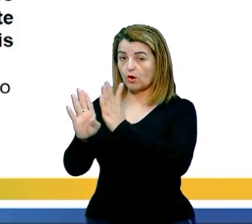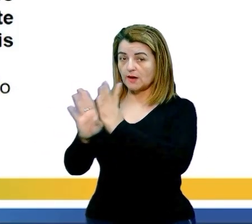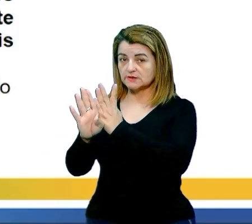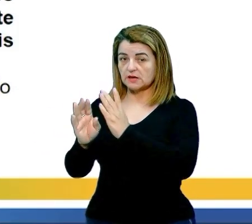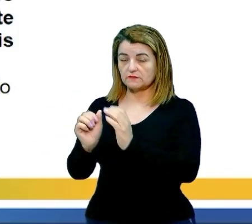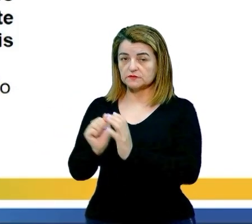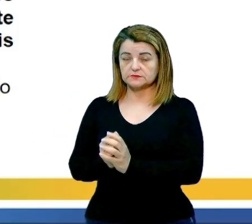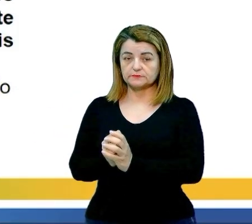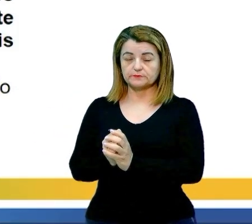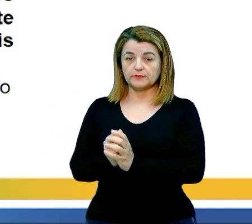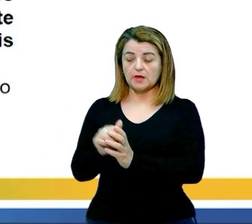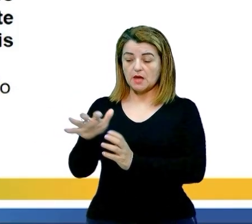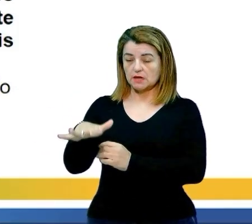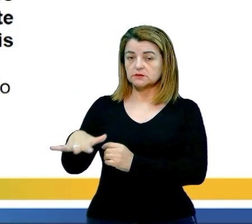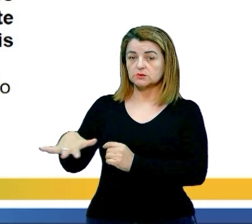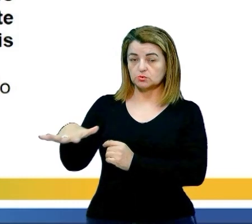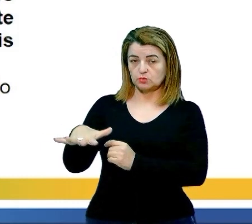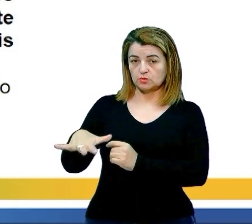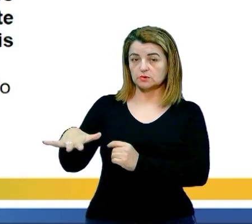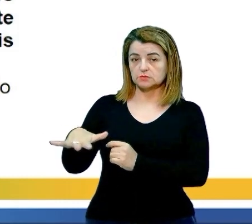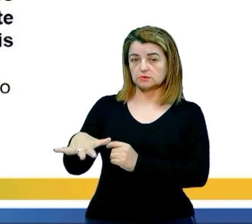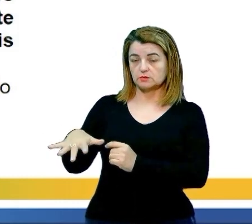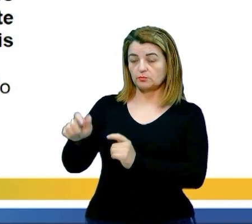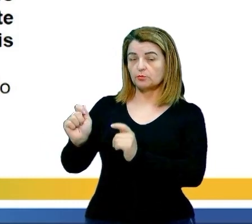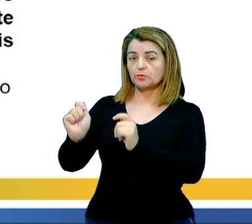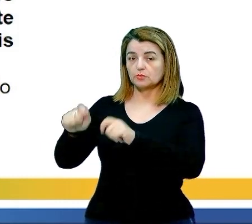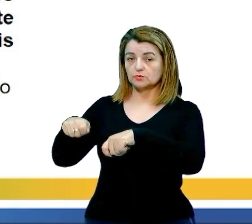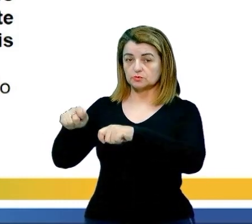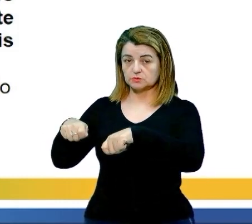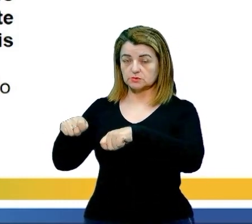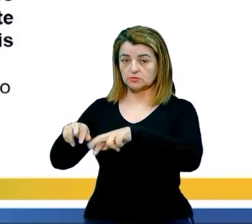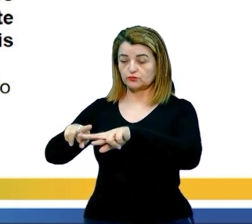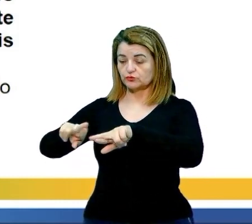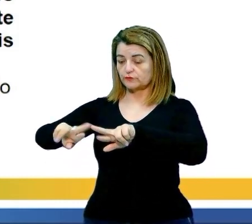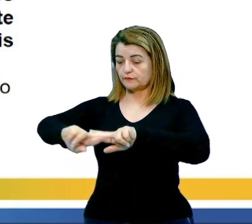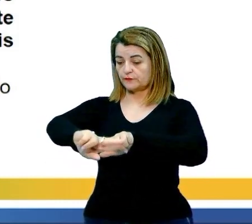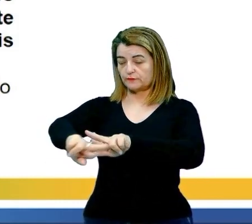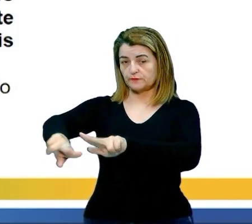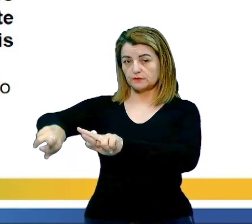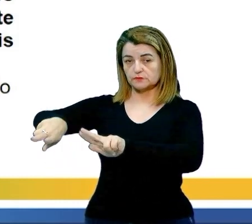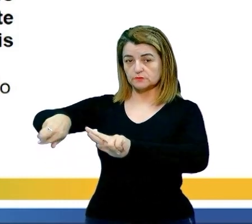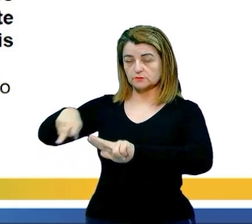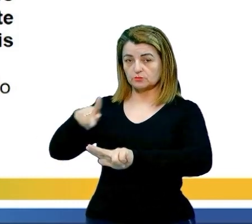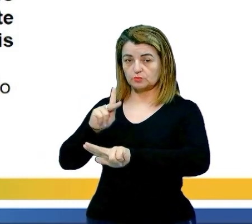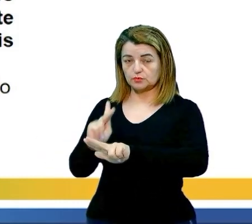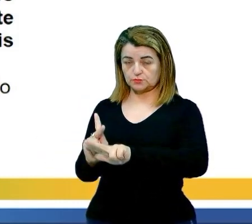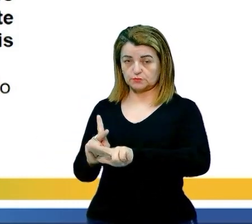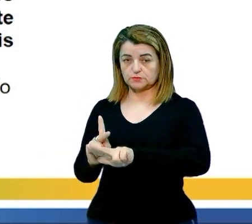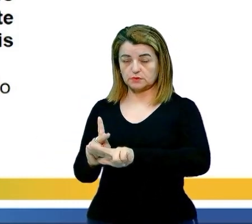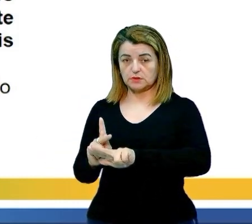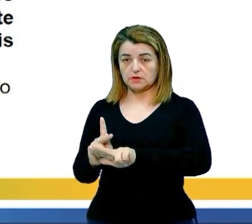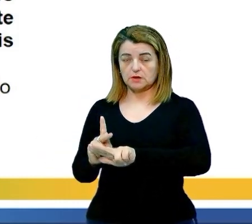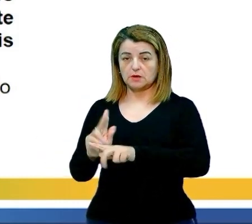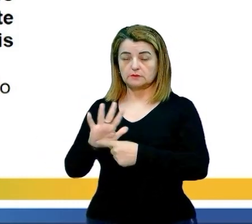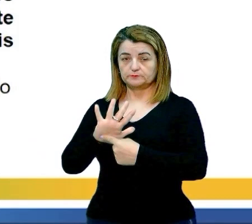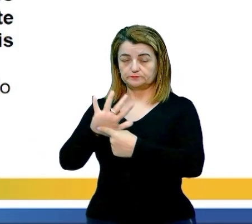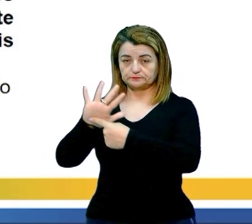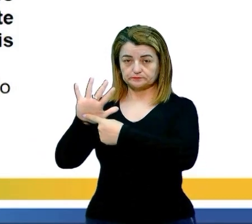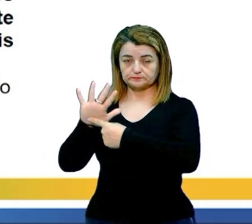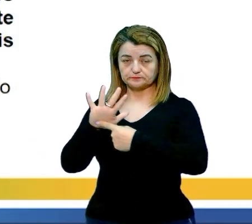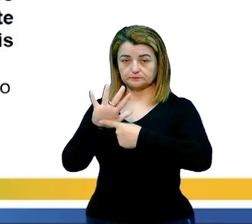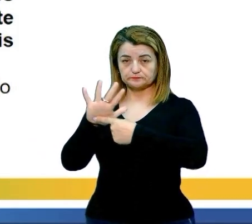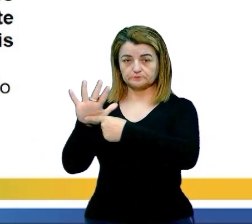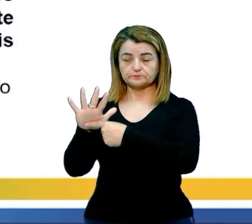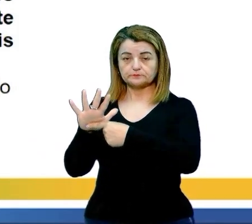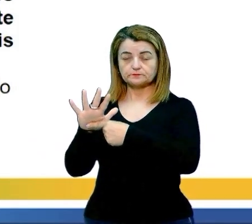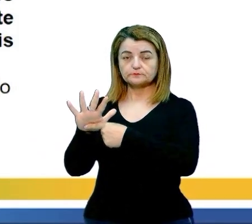localizáveis. Esses lugares, por serem absolutamente diferentes de todos os posicionamentos que eles refletem e